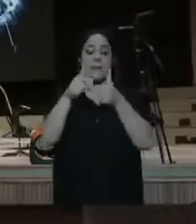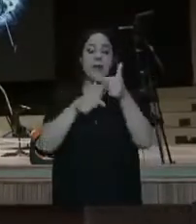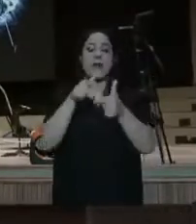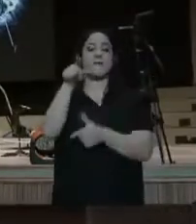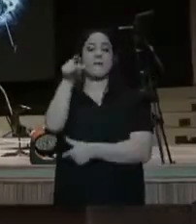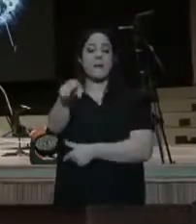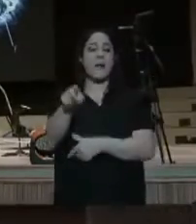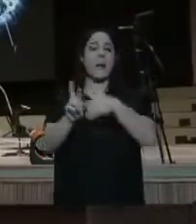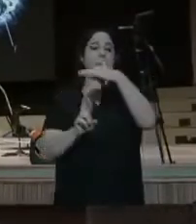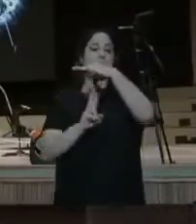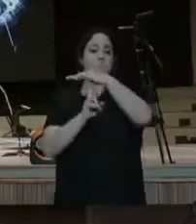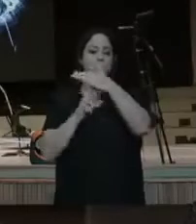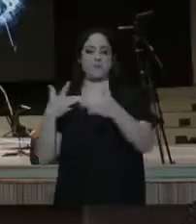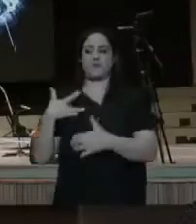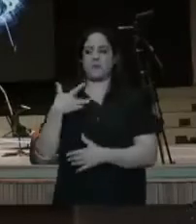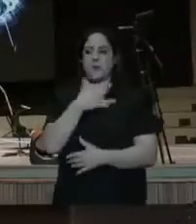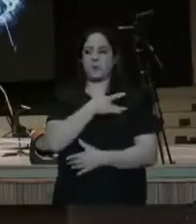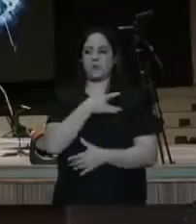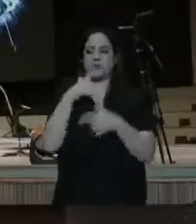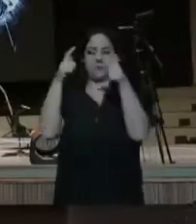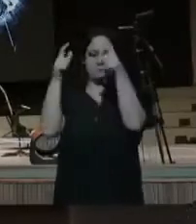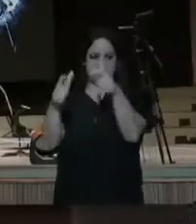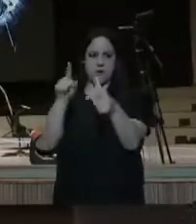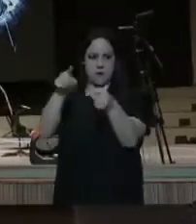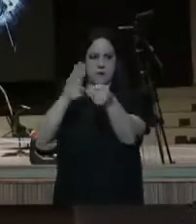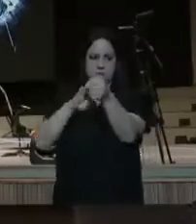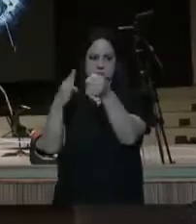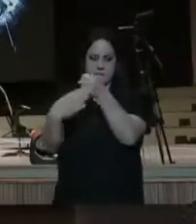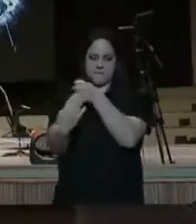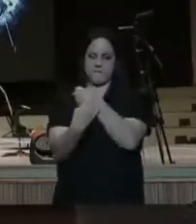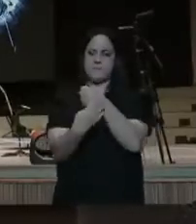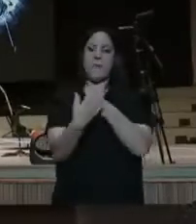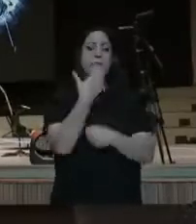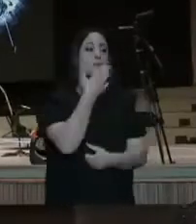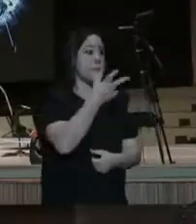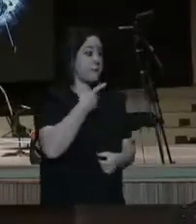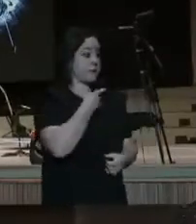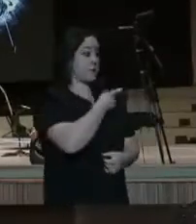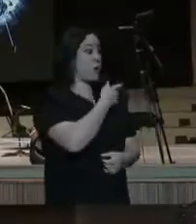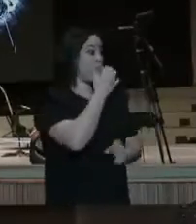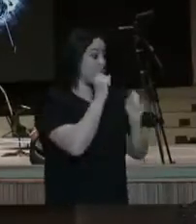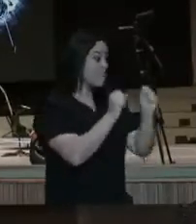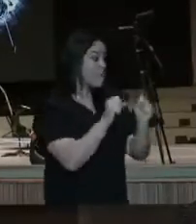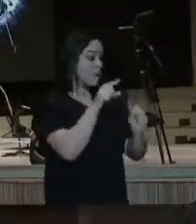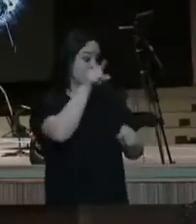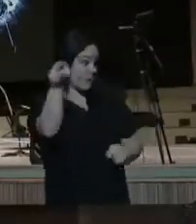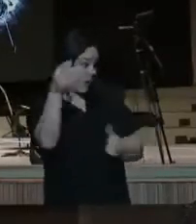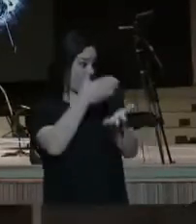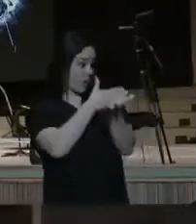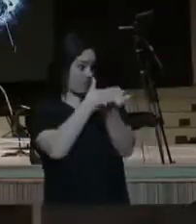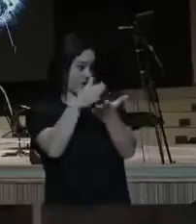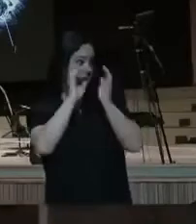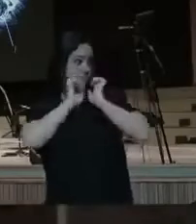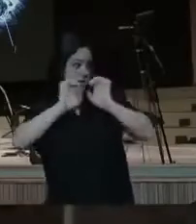do bairro do angelim ele começou cheio de paixão terminando